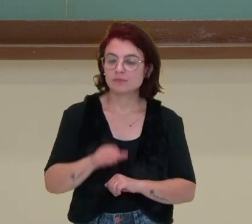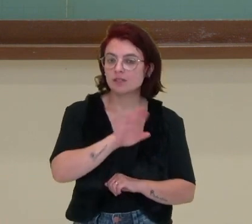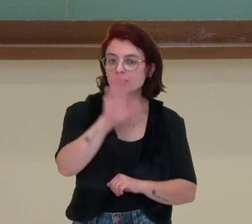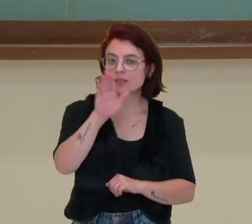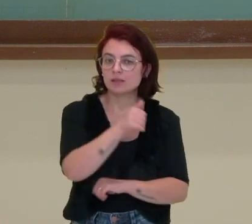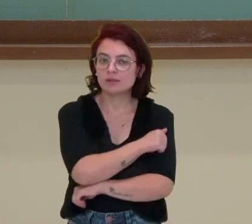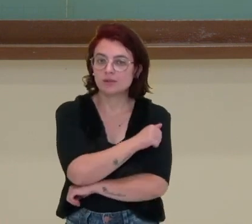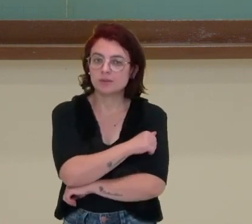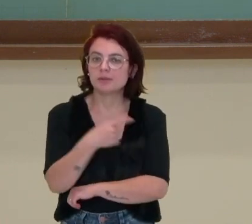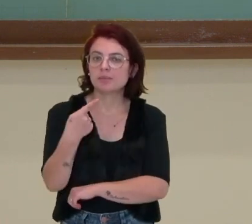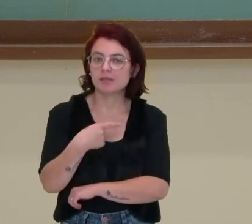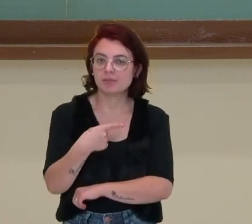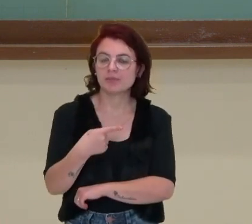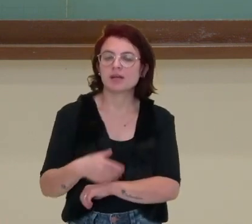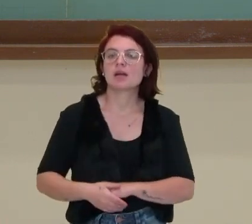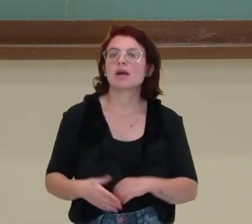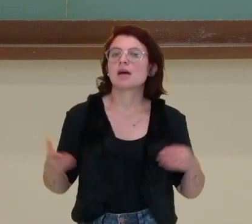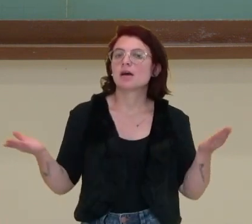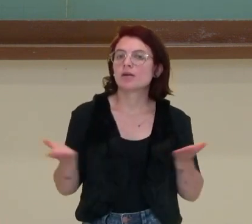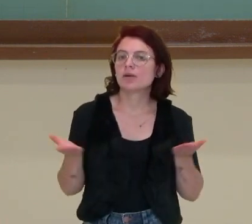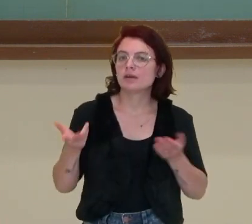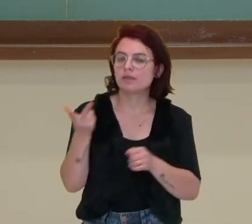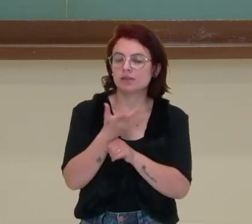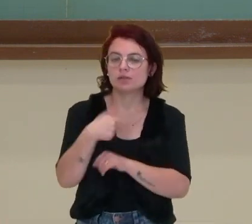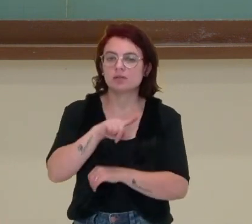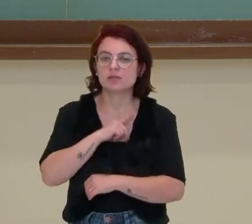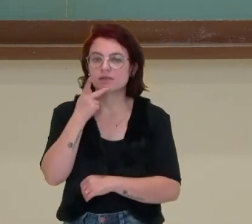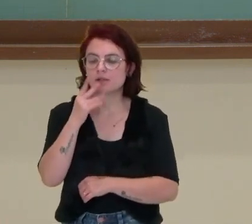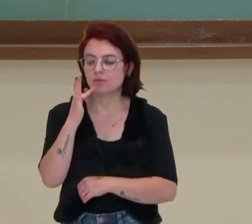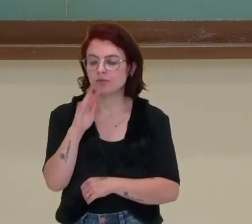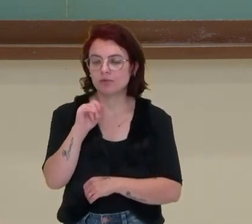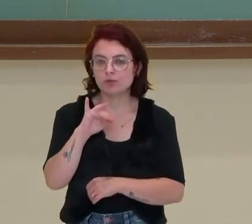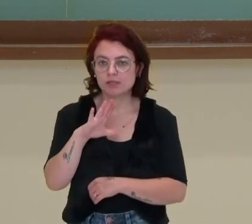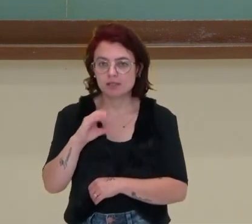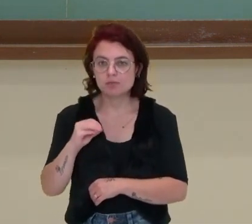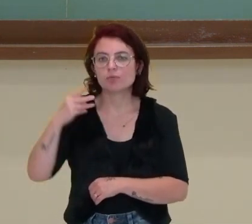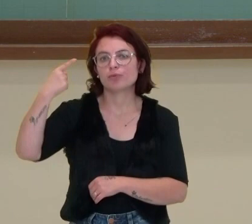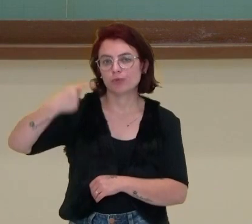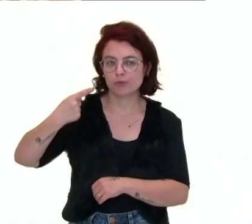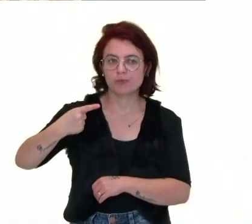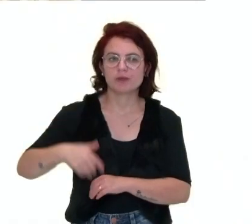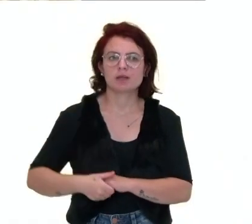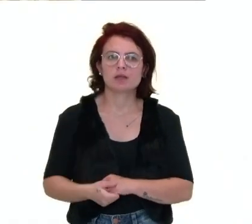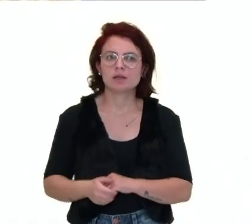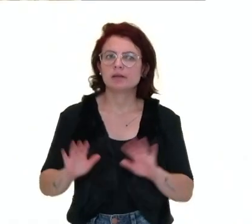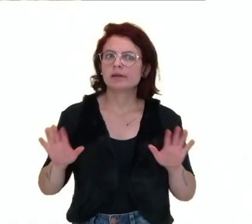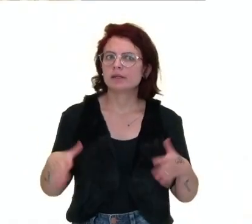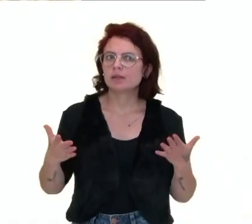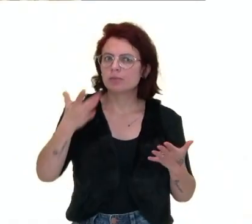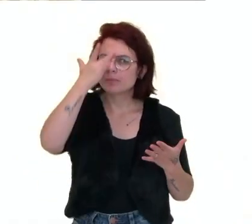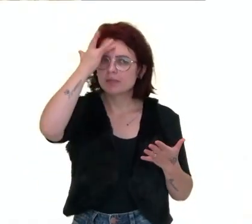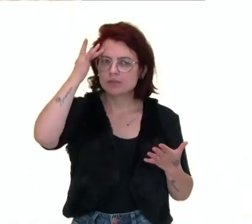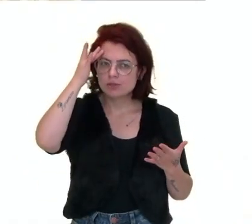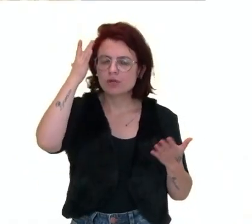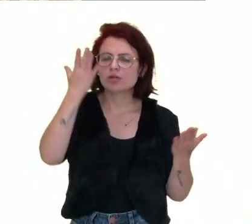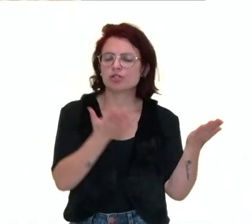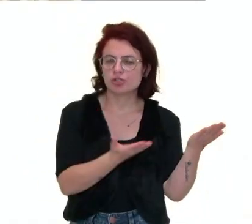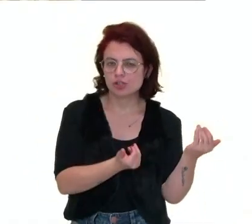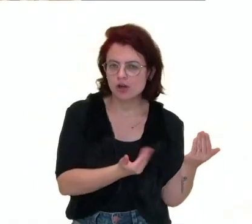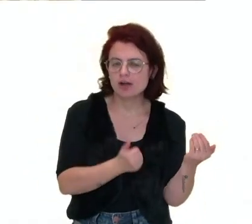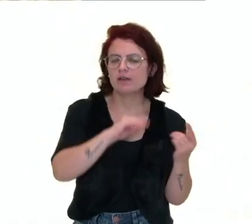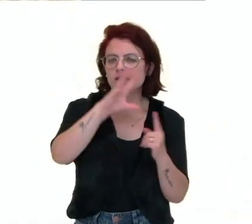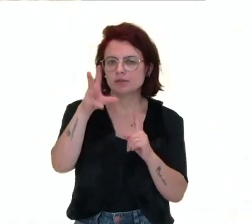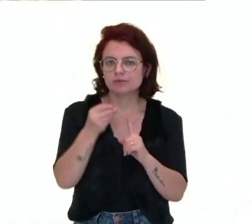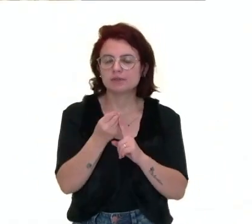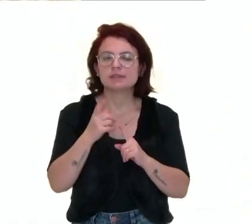Olá, estudantes da primeira série. Nesse vídeo nós vamos falar sobre futurismo, parte número 1. Então, jovens artistas